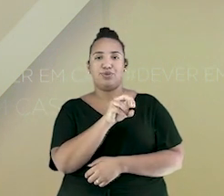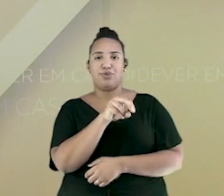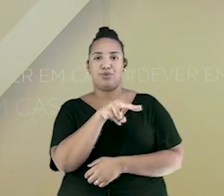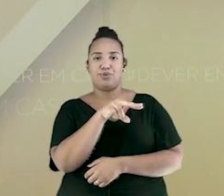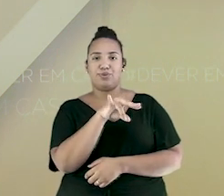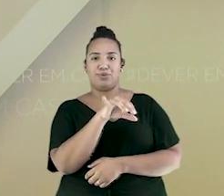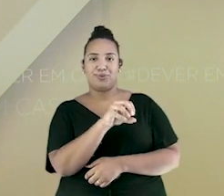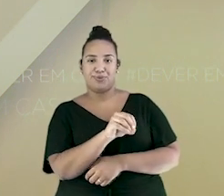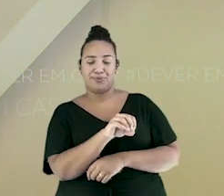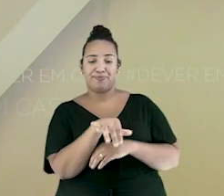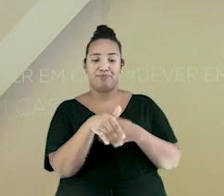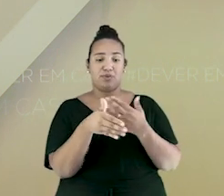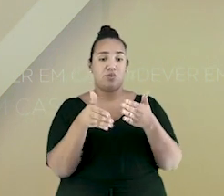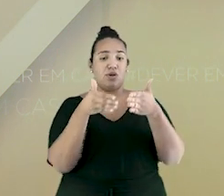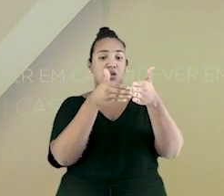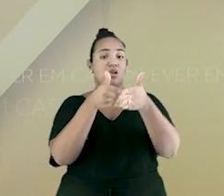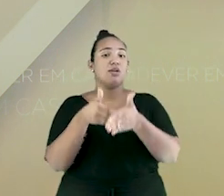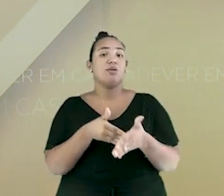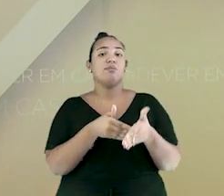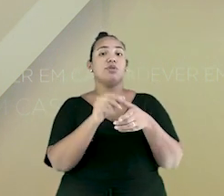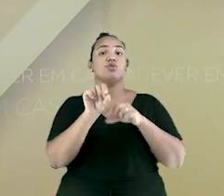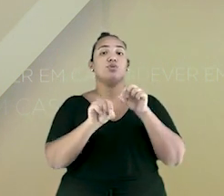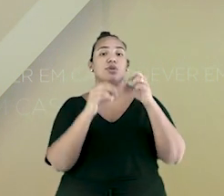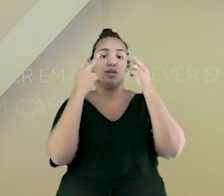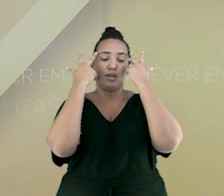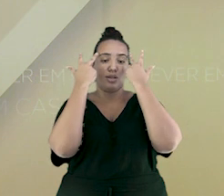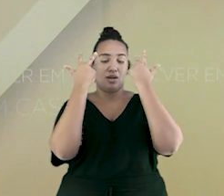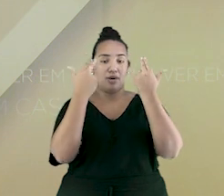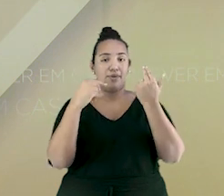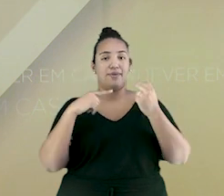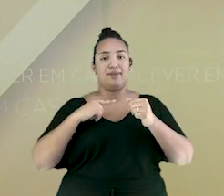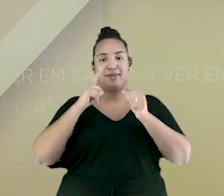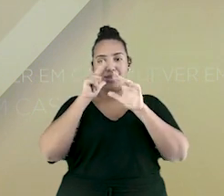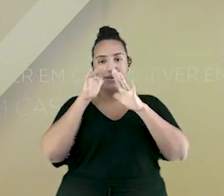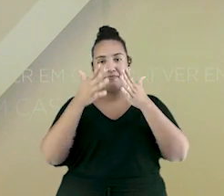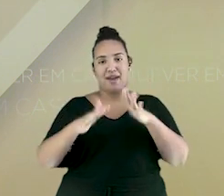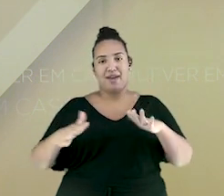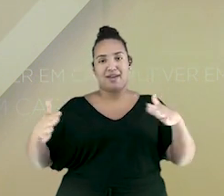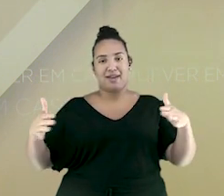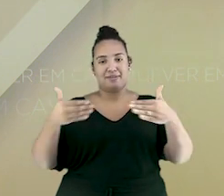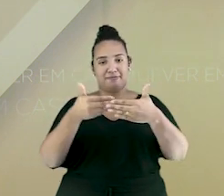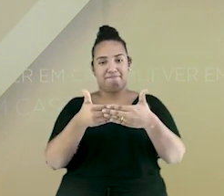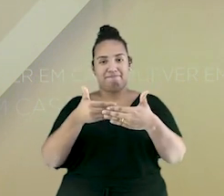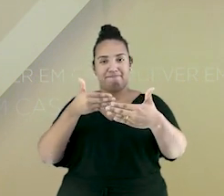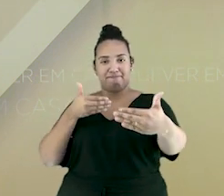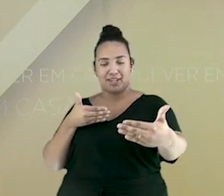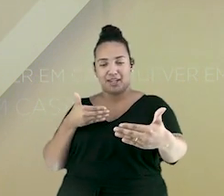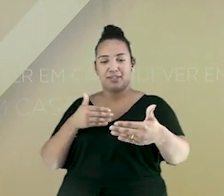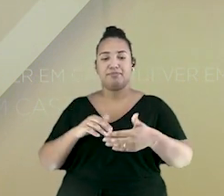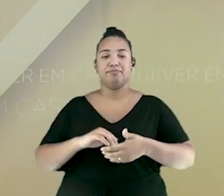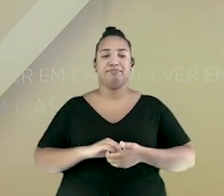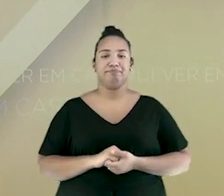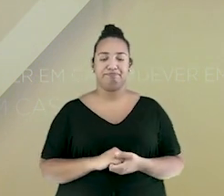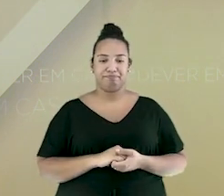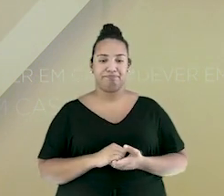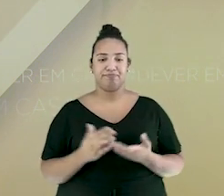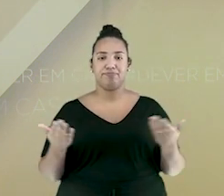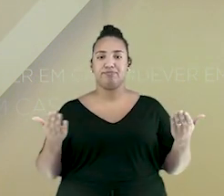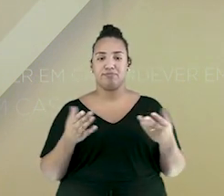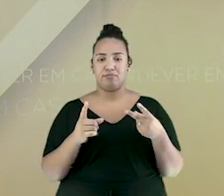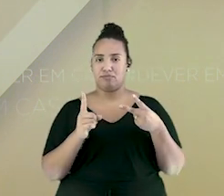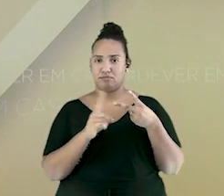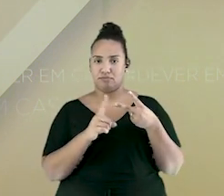entre os dois municípios é natural, pela água da maré. E